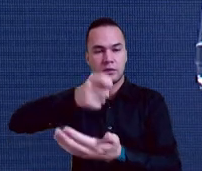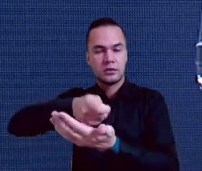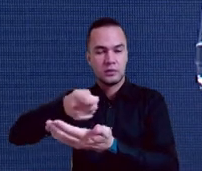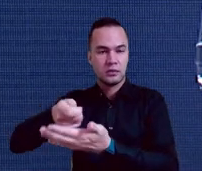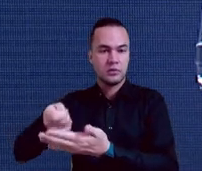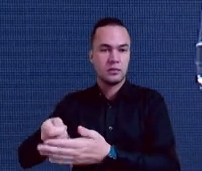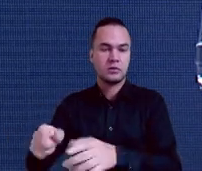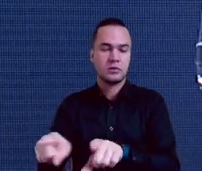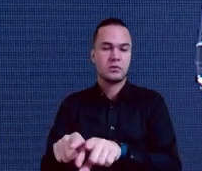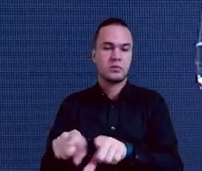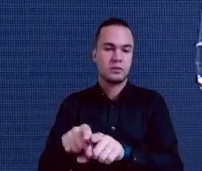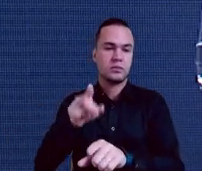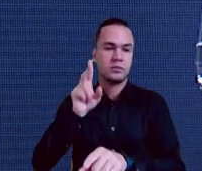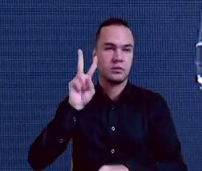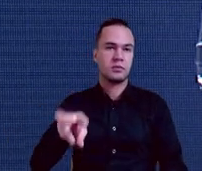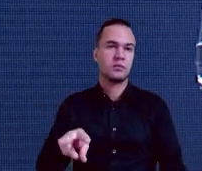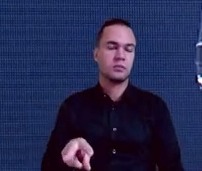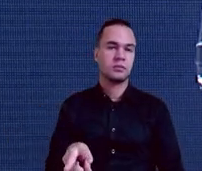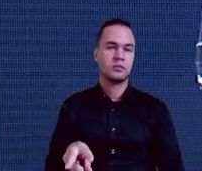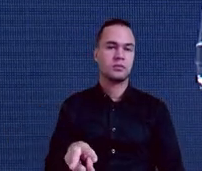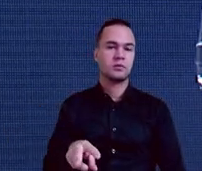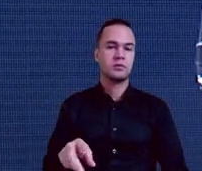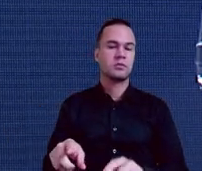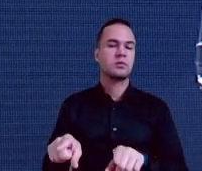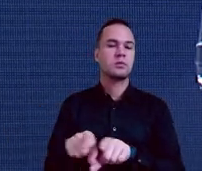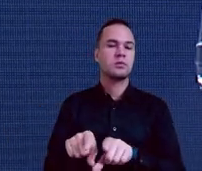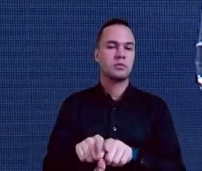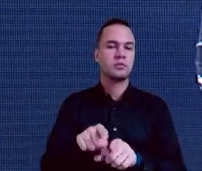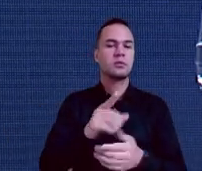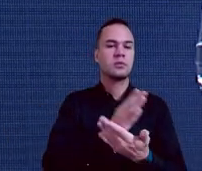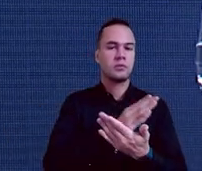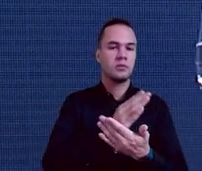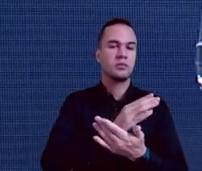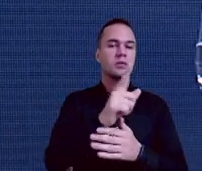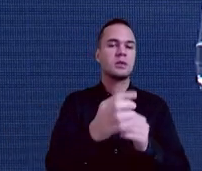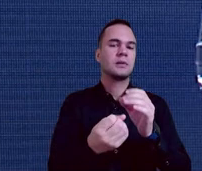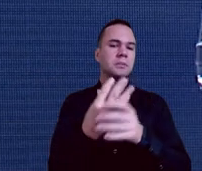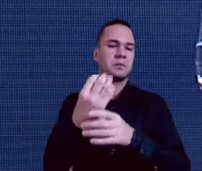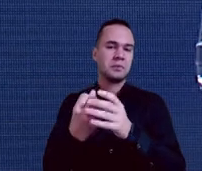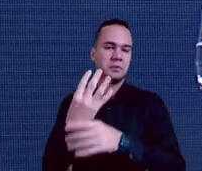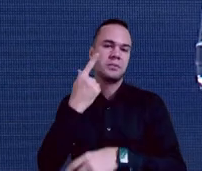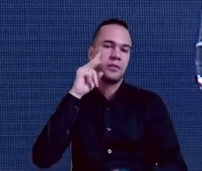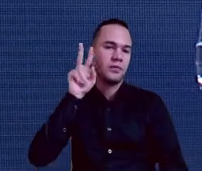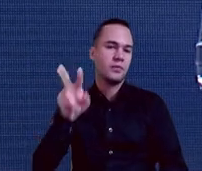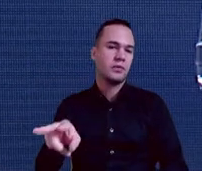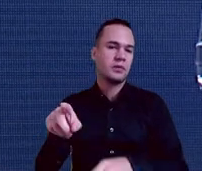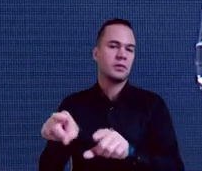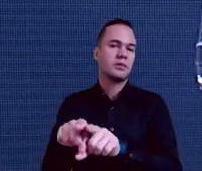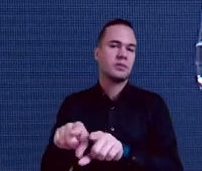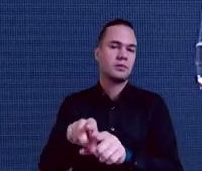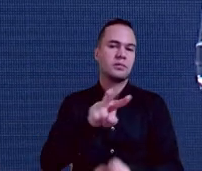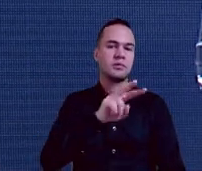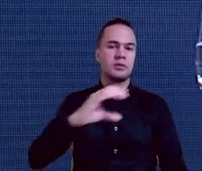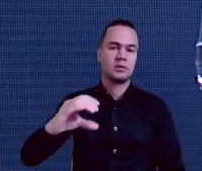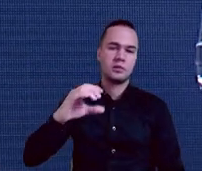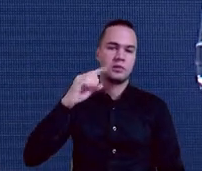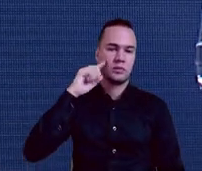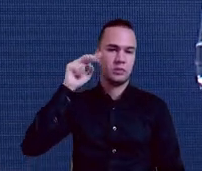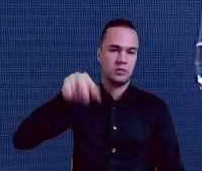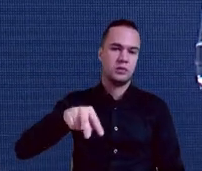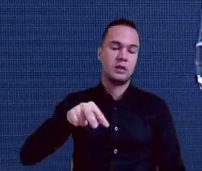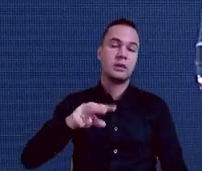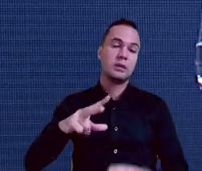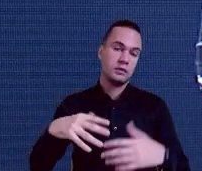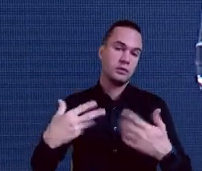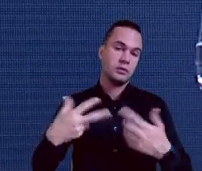olhando para região investidores de classe de ativos adjacentes olhando para frente na região e isso de fato